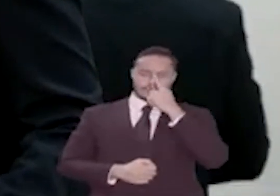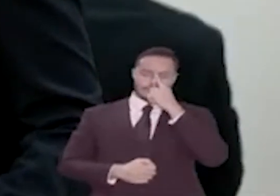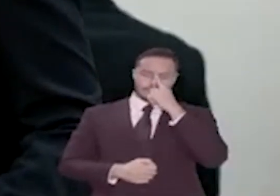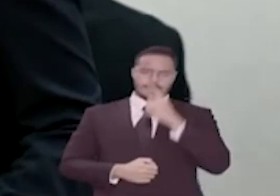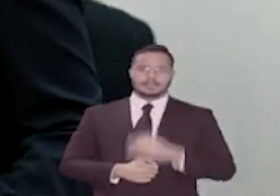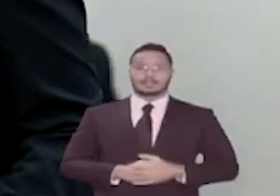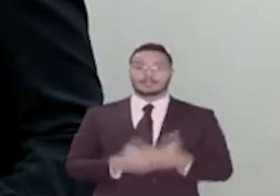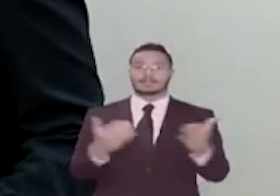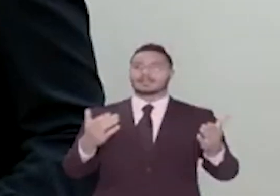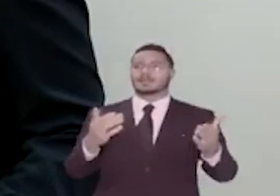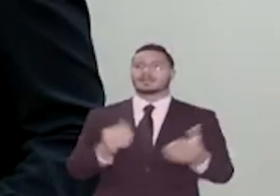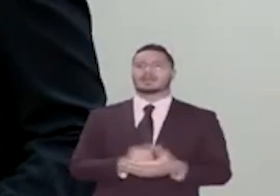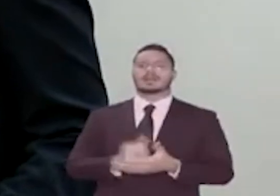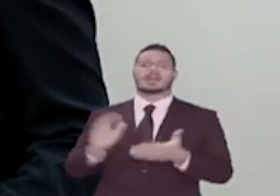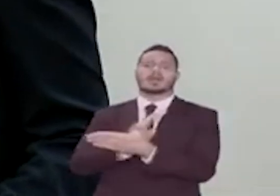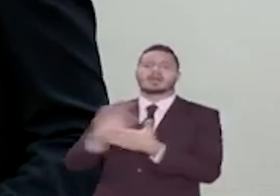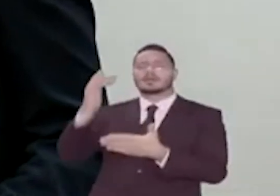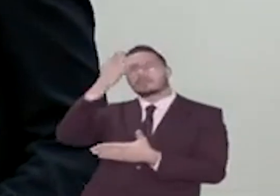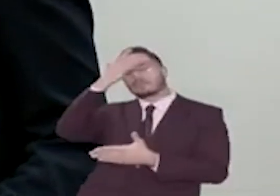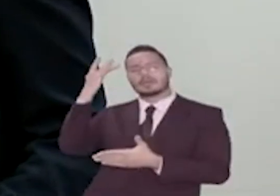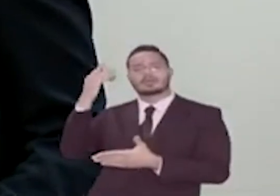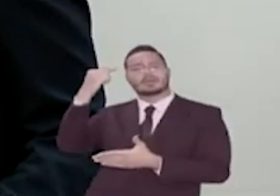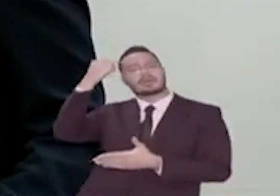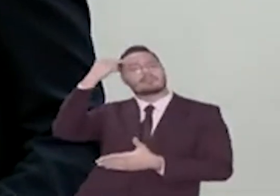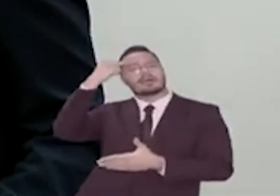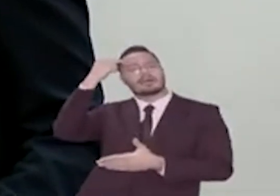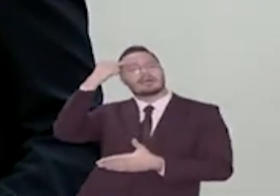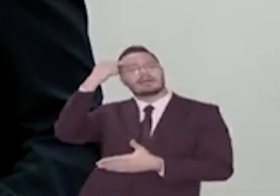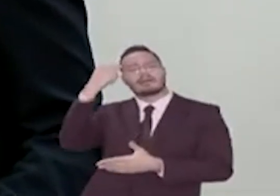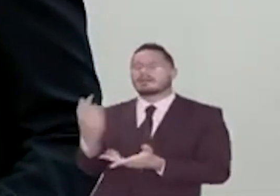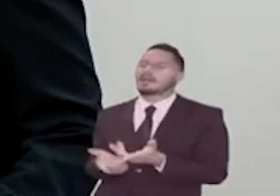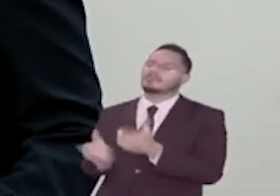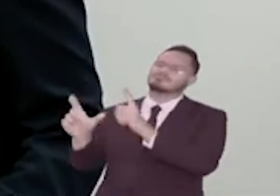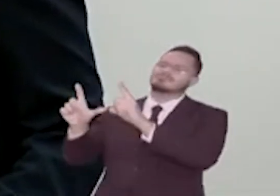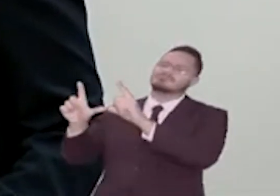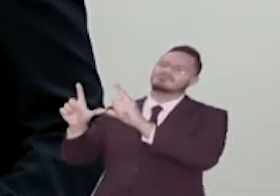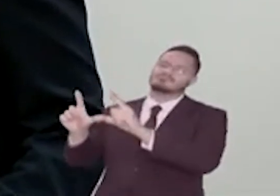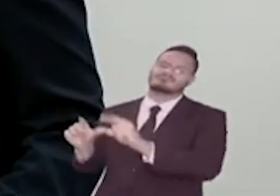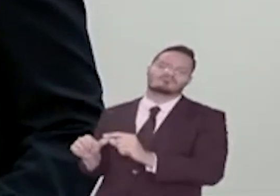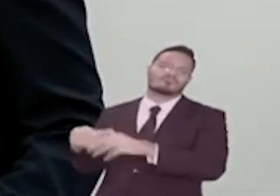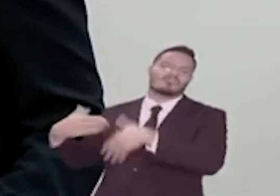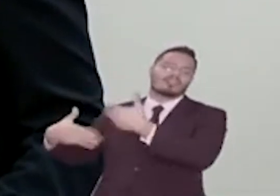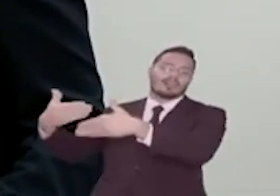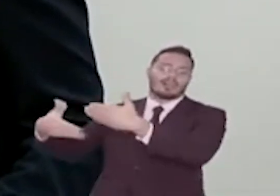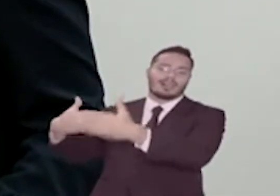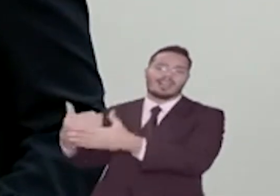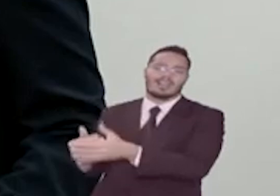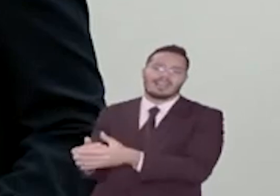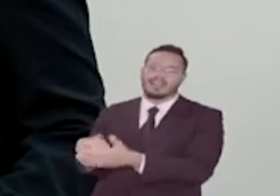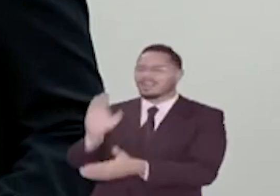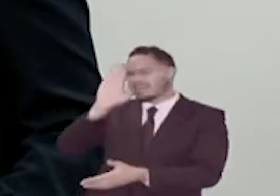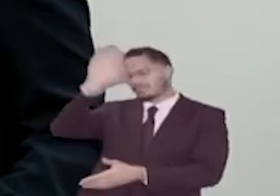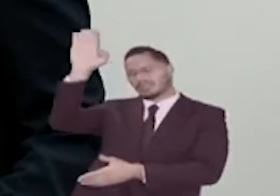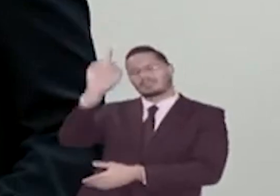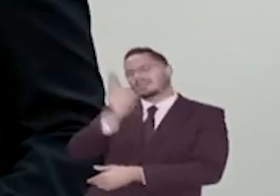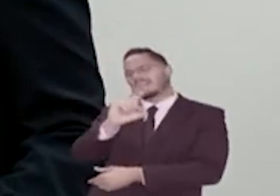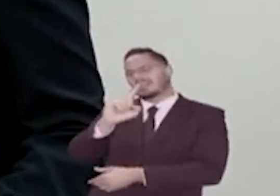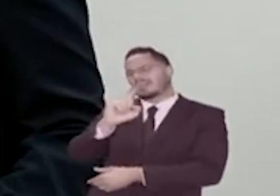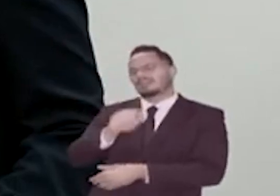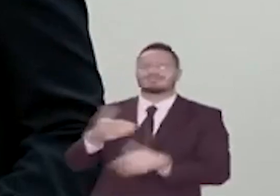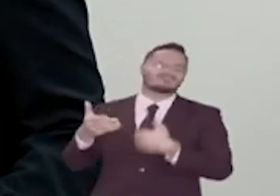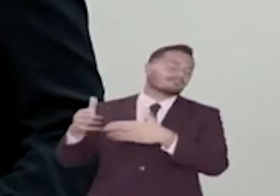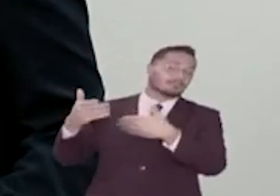colocam essas questões como menores, como se não fossem prioritárias. Mas o que nós queremos afirmar é que esse tema